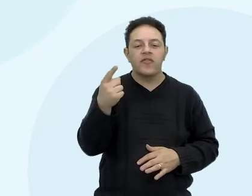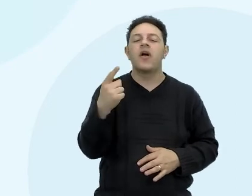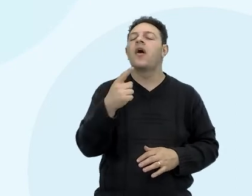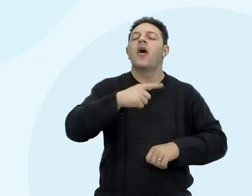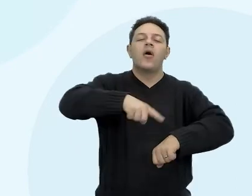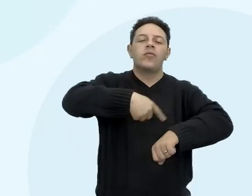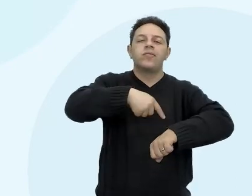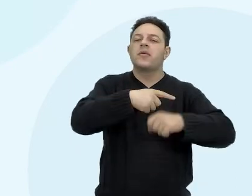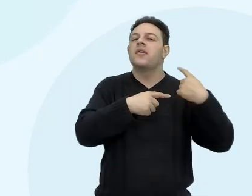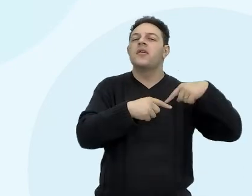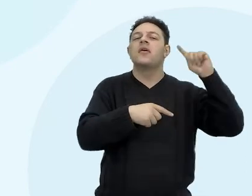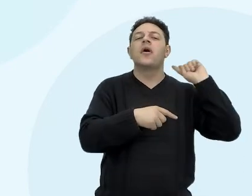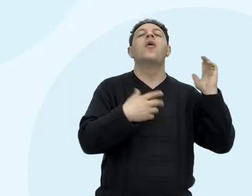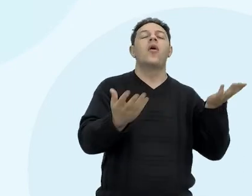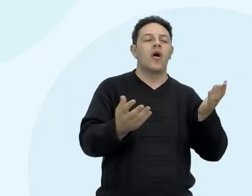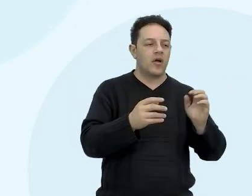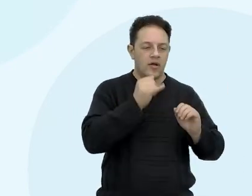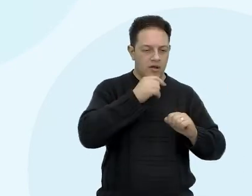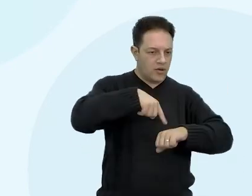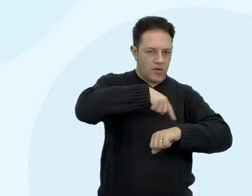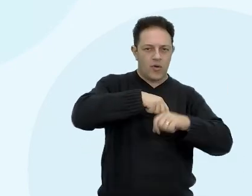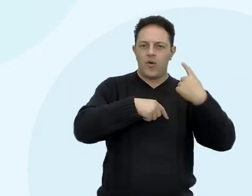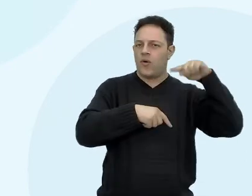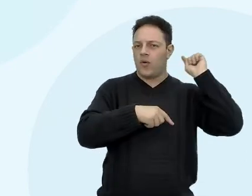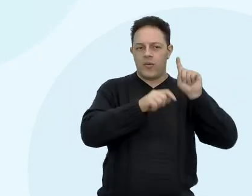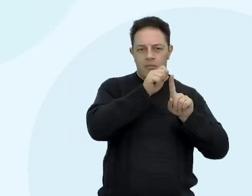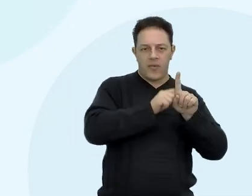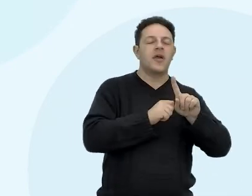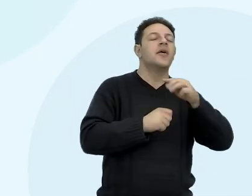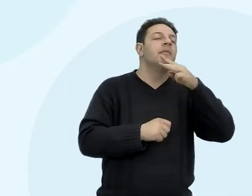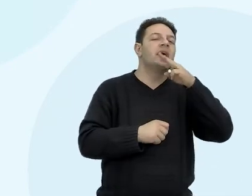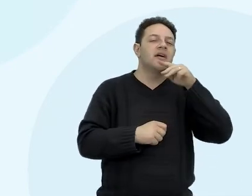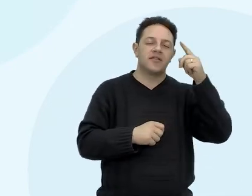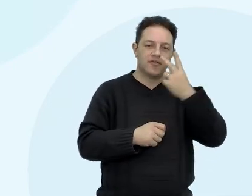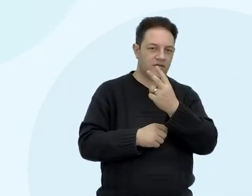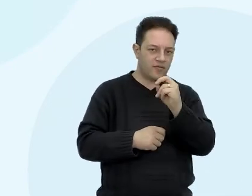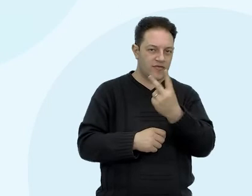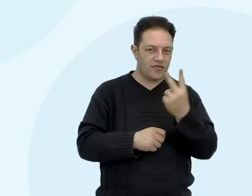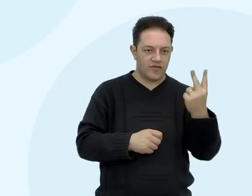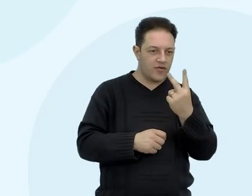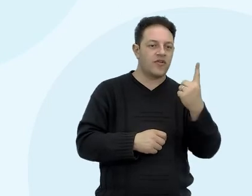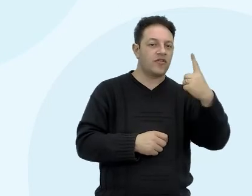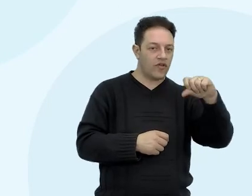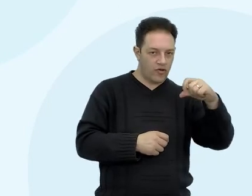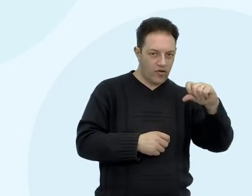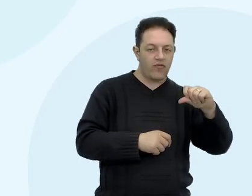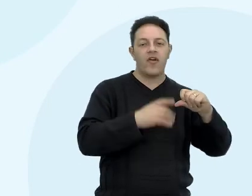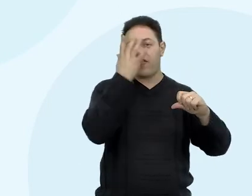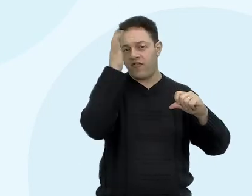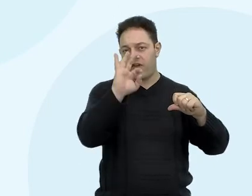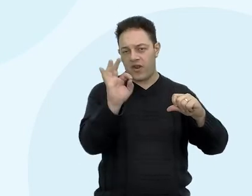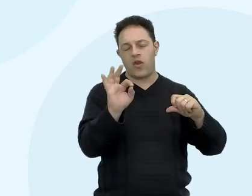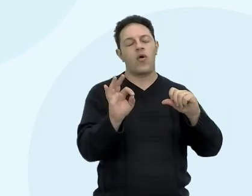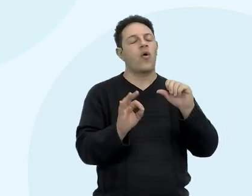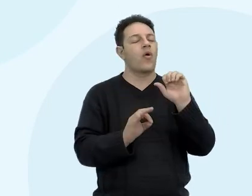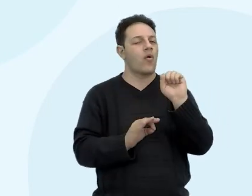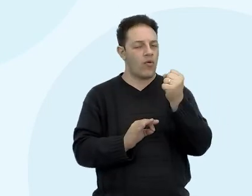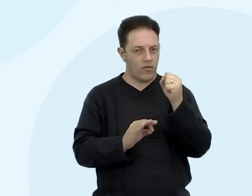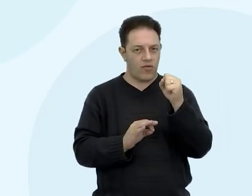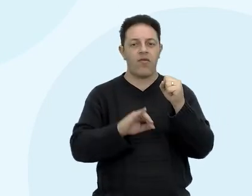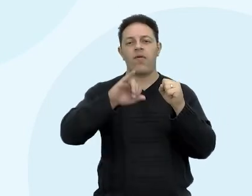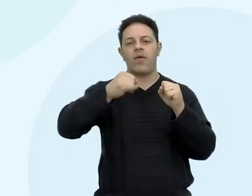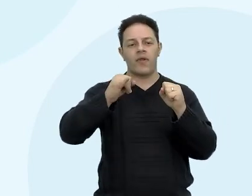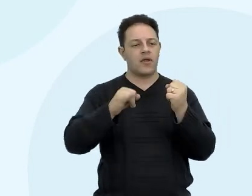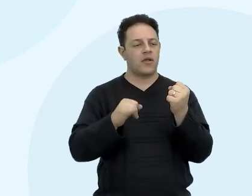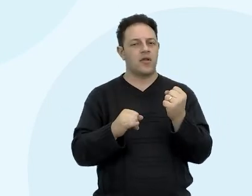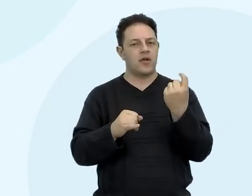consumos, se houve muita alteração, ó. Então, em março de 22 foi 19, em fevereiro foi 8, em janeiro foi